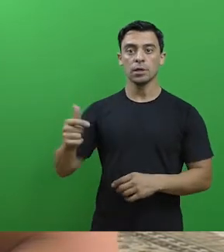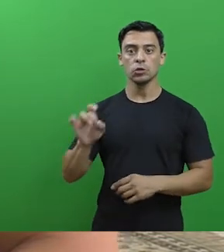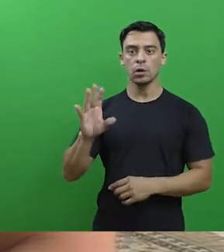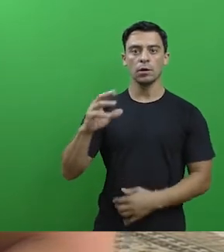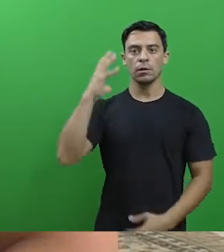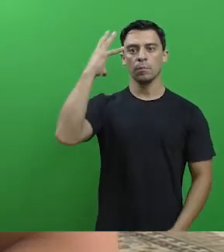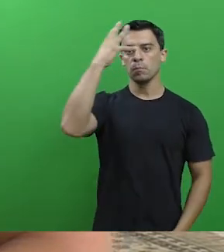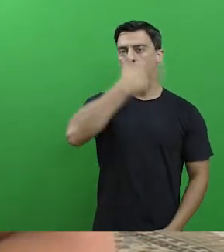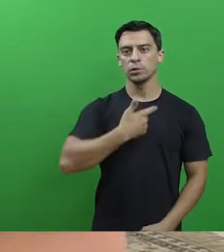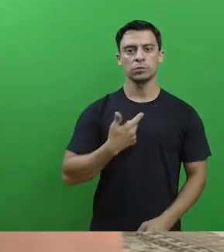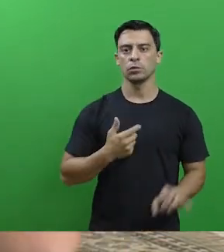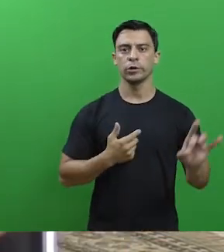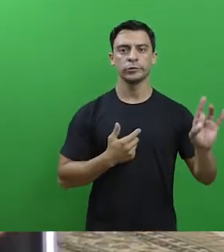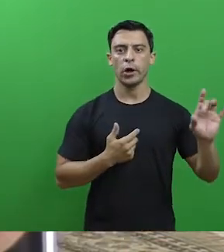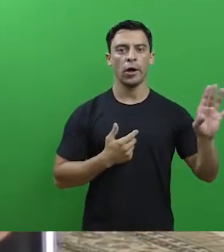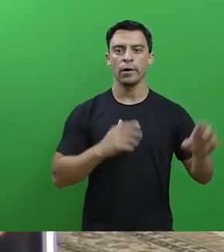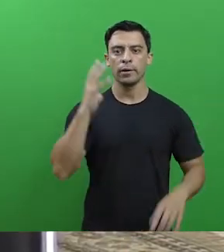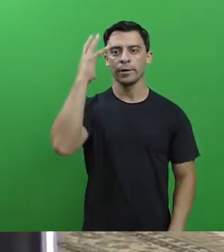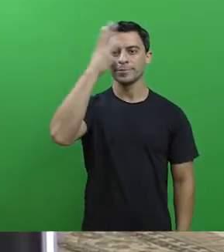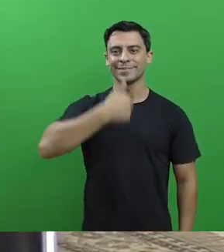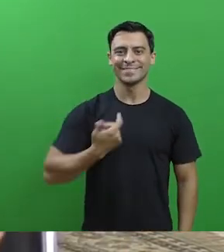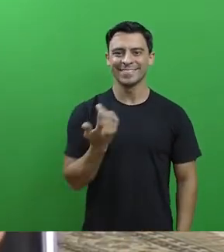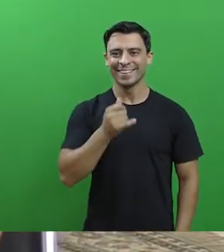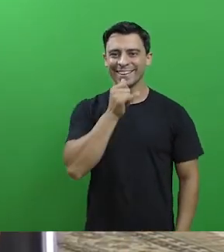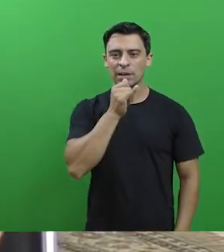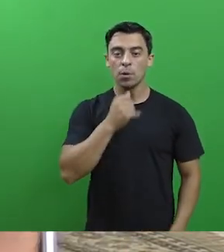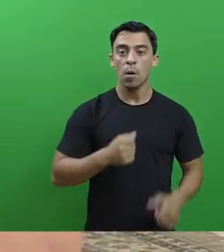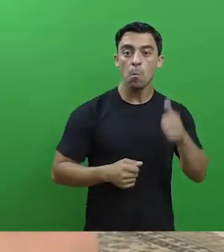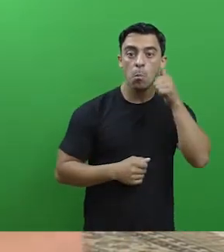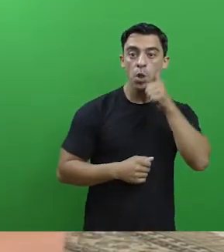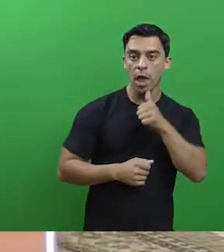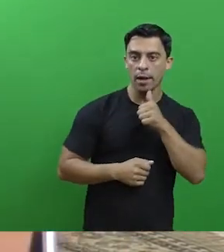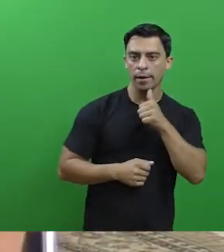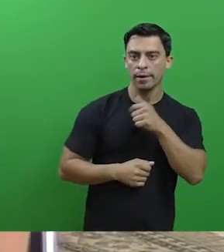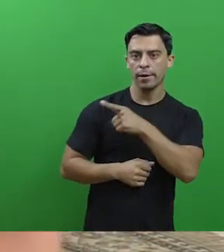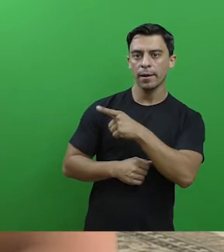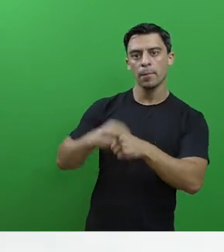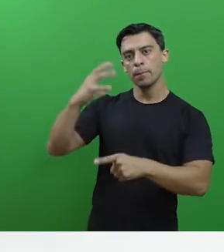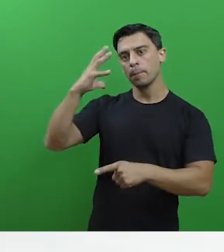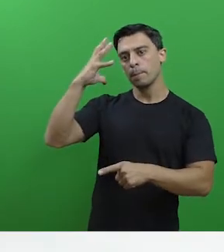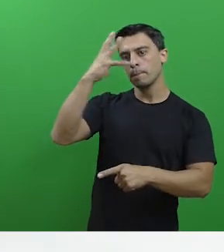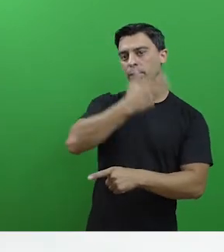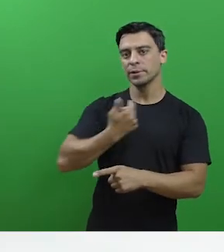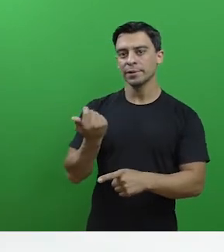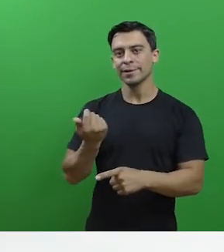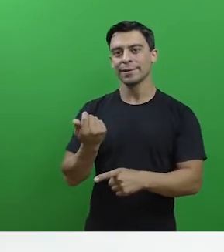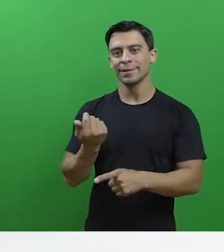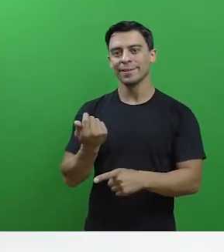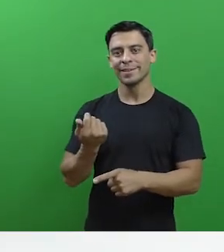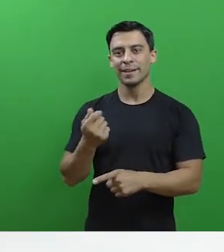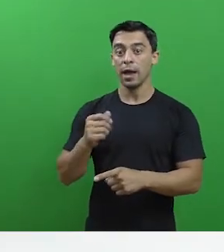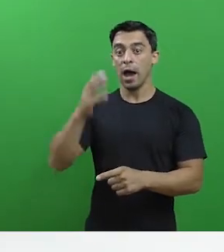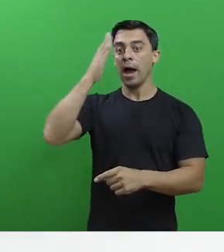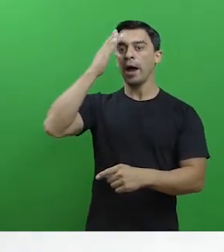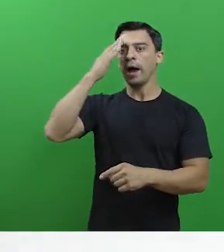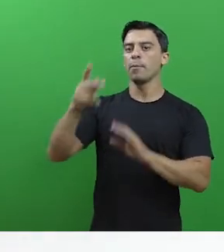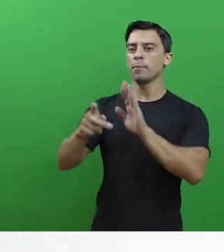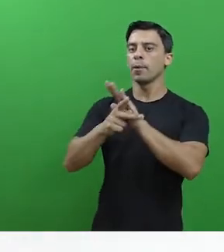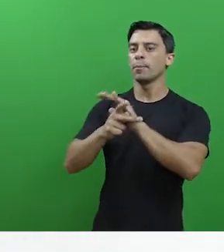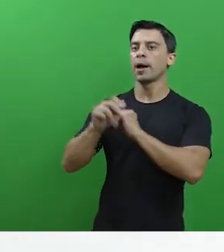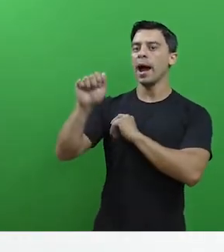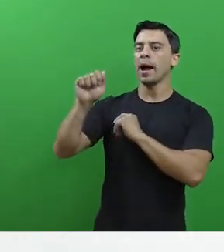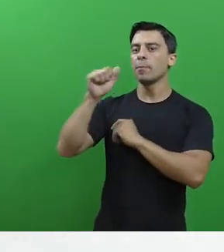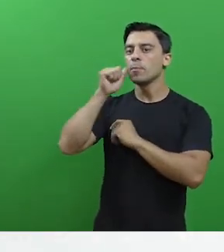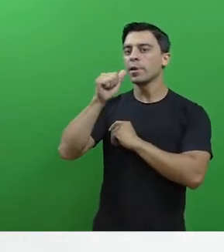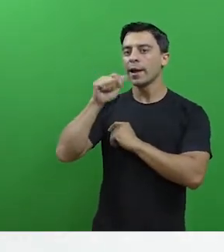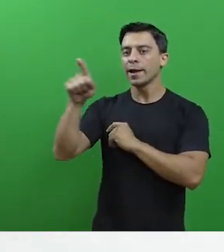dizer uma mulher bonita, eu falo mulher bonita. Daí vai saber que estou me referindo a mulher. Nossa, bacana mesmo. Então tem essa